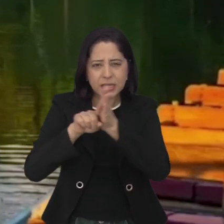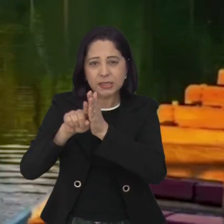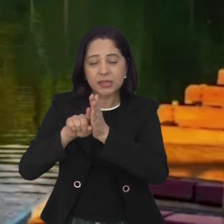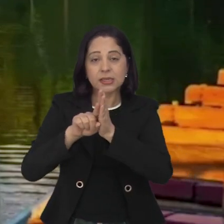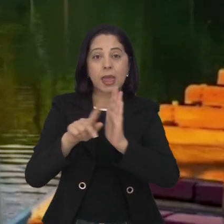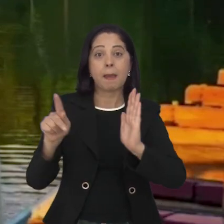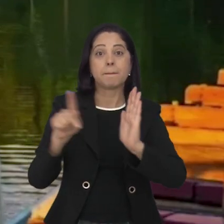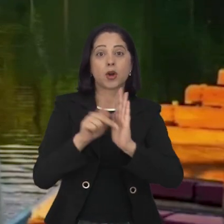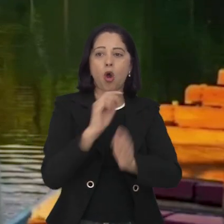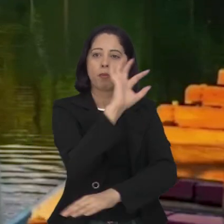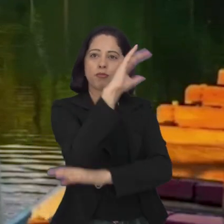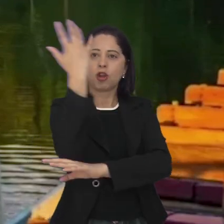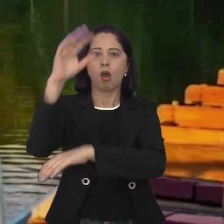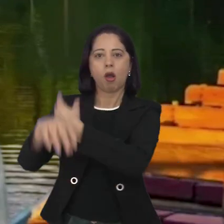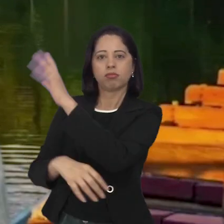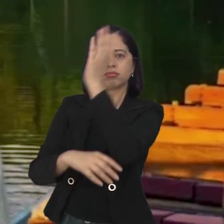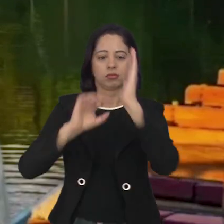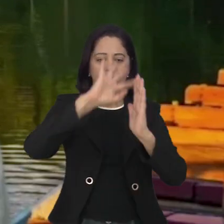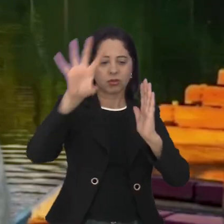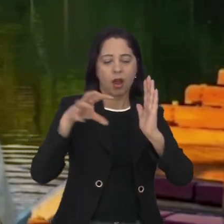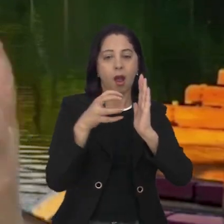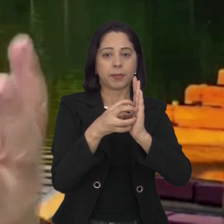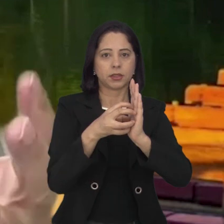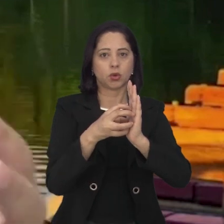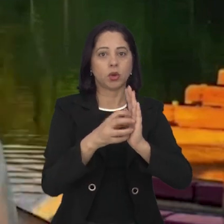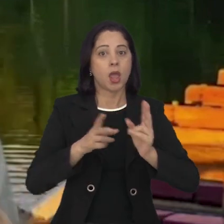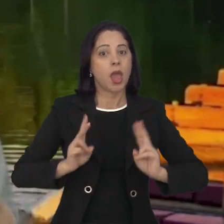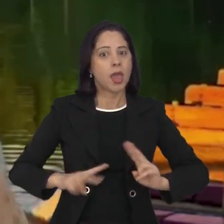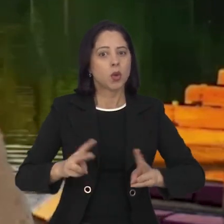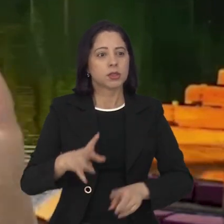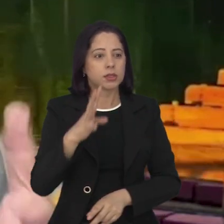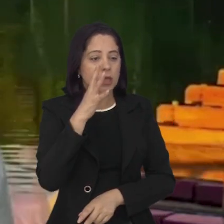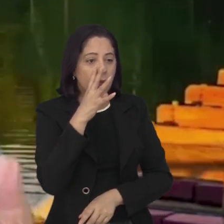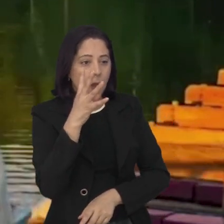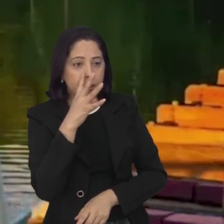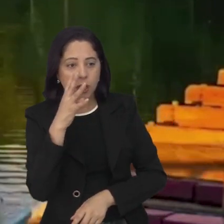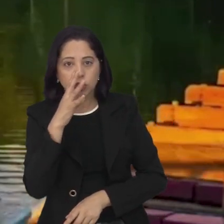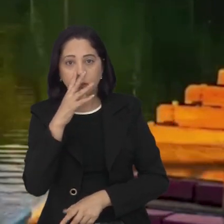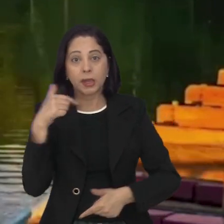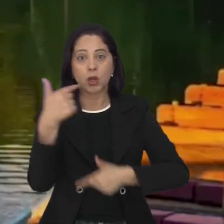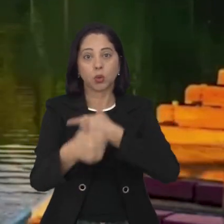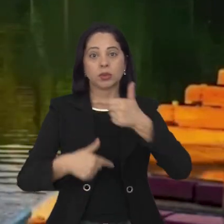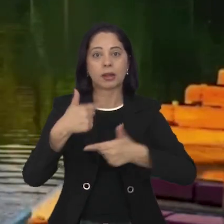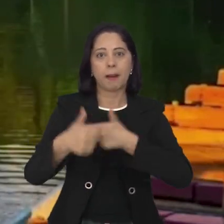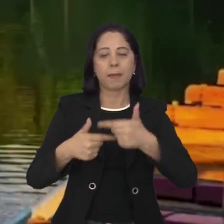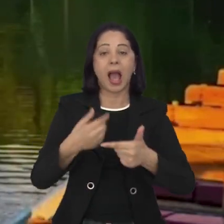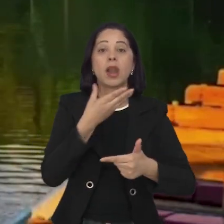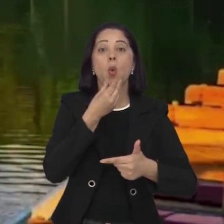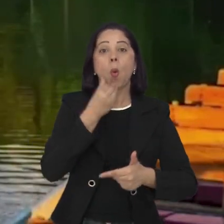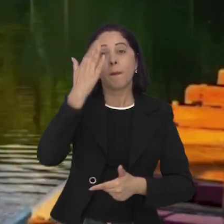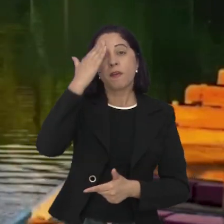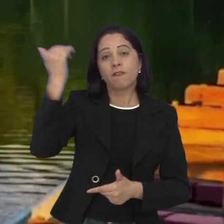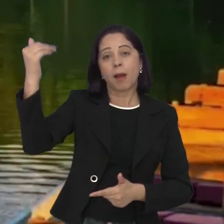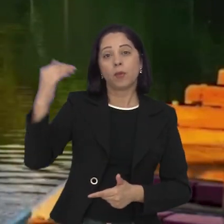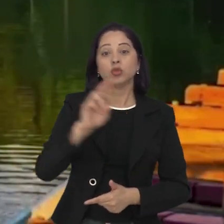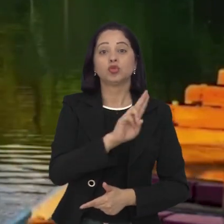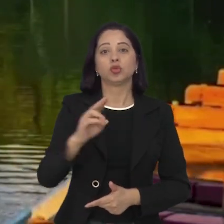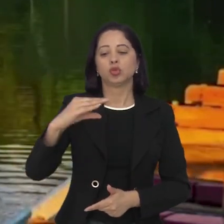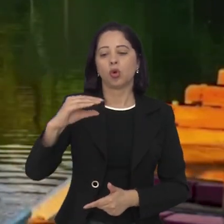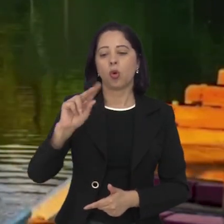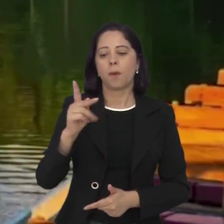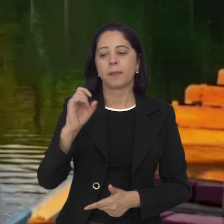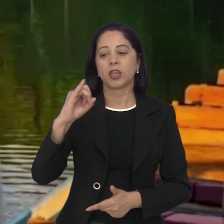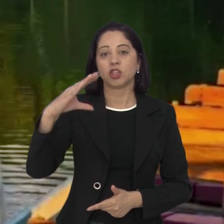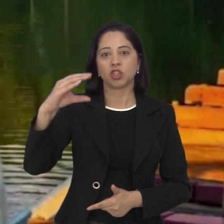como pesquisador da Amazônia admiro e sempre admirei demais o que Chico Mendes representou